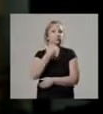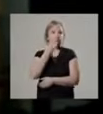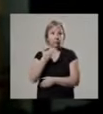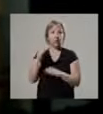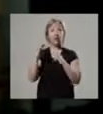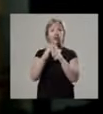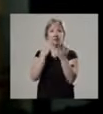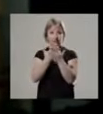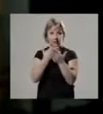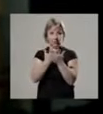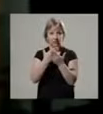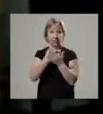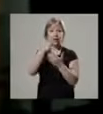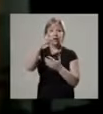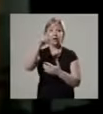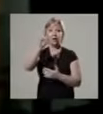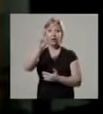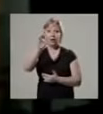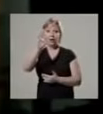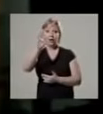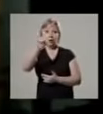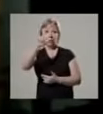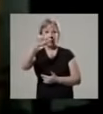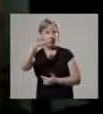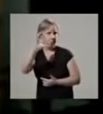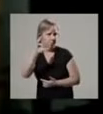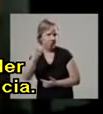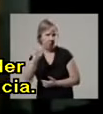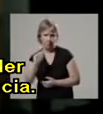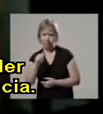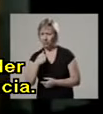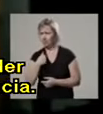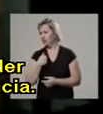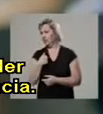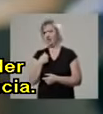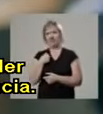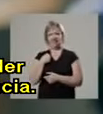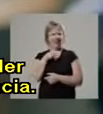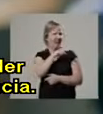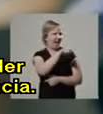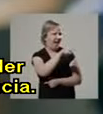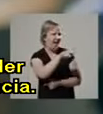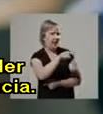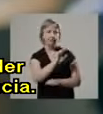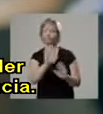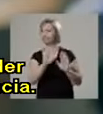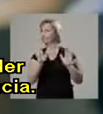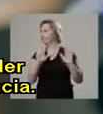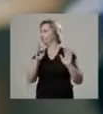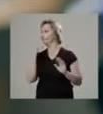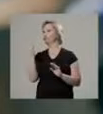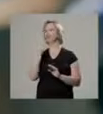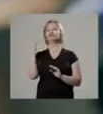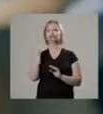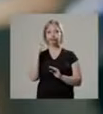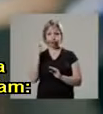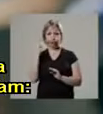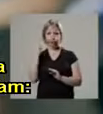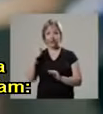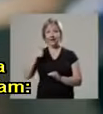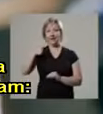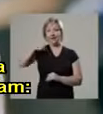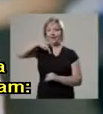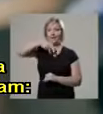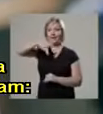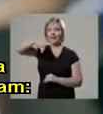escolas públicas, municipal, estadual, nem pensava em atender a questão deficiência.